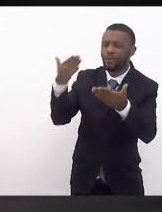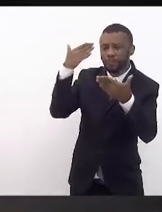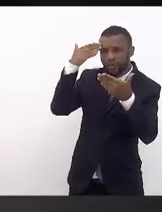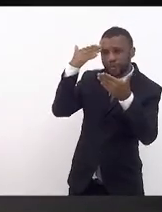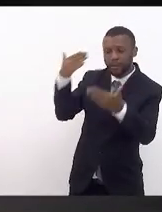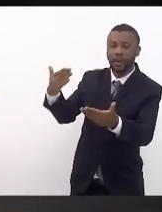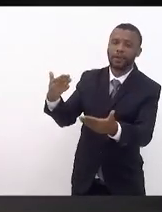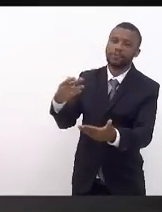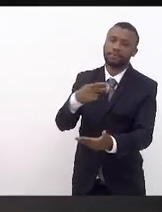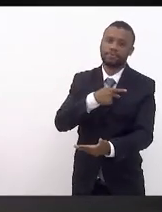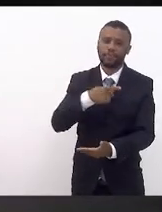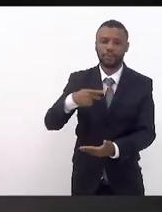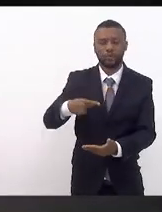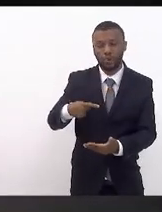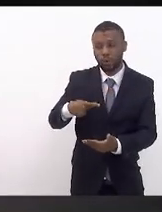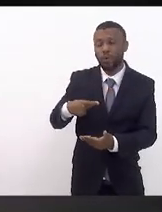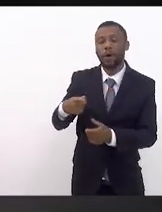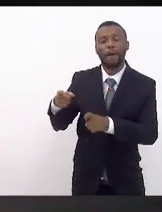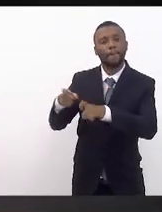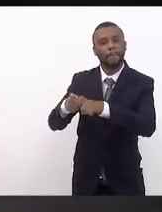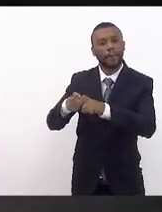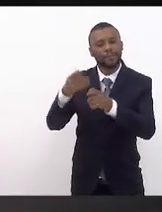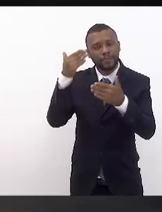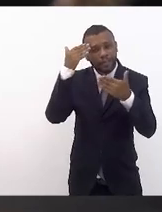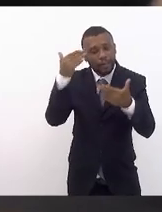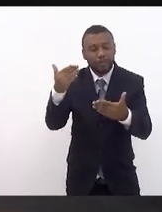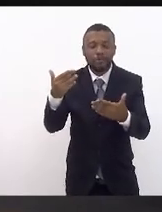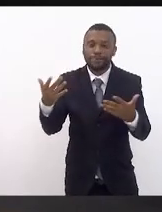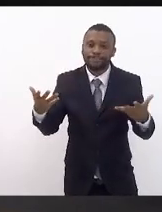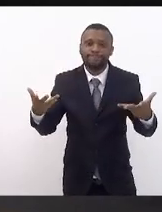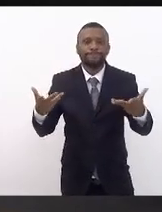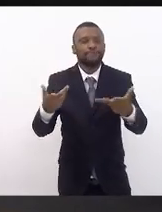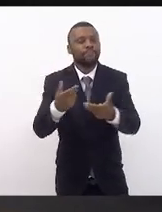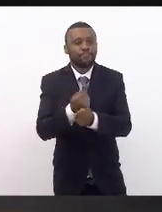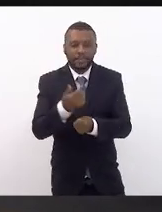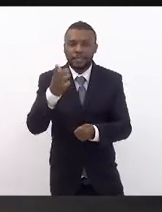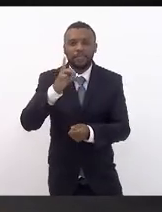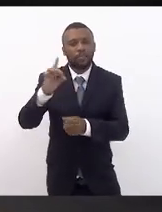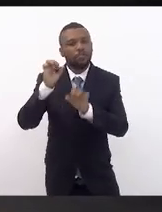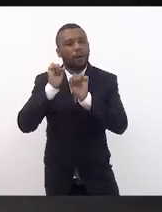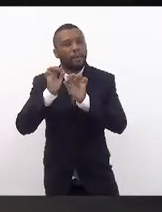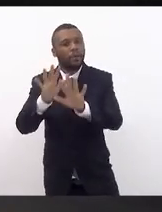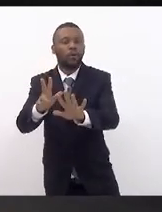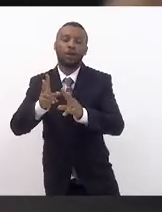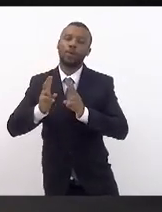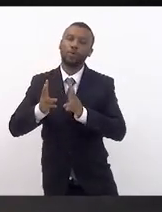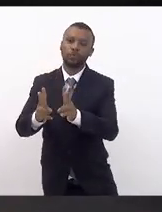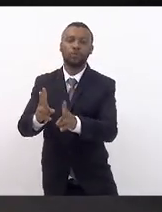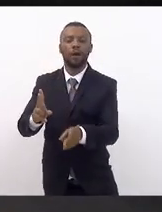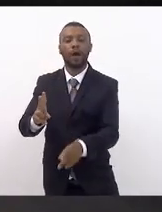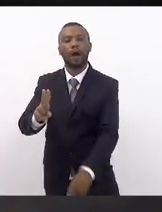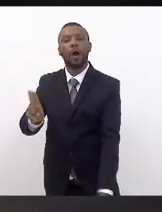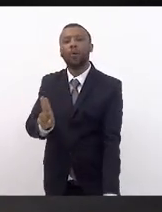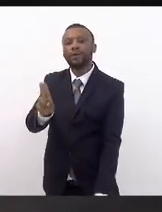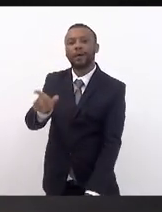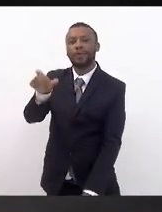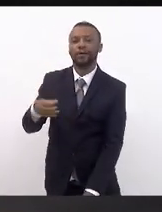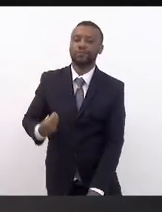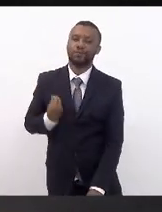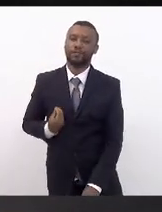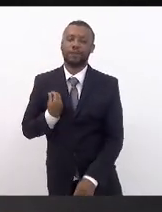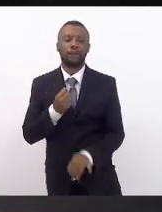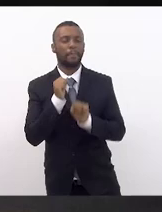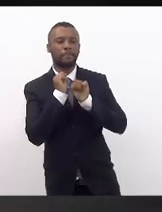obrigado por sua expressiva significância, que Deus continue a usar a sua vida para abençoar